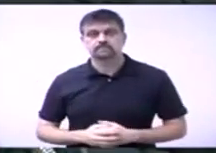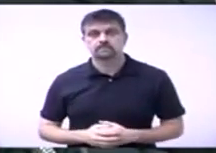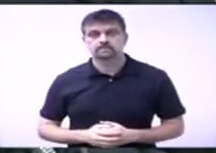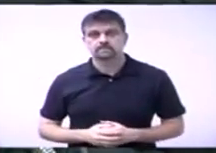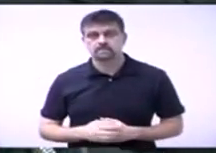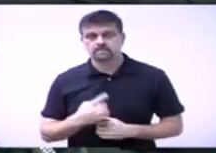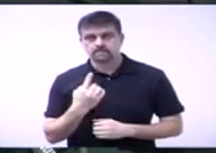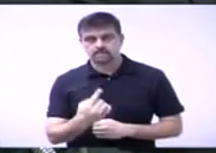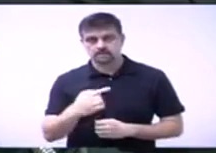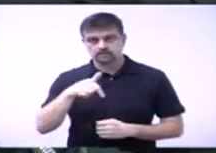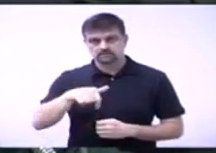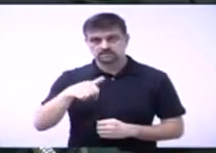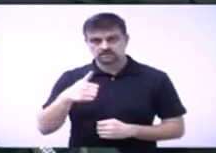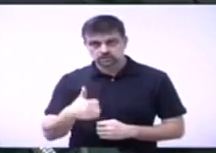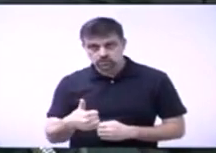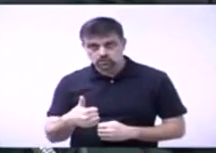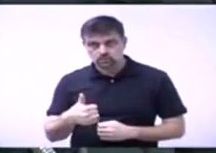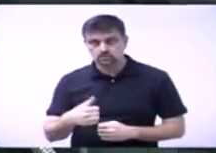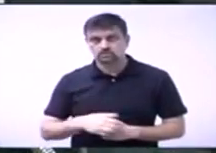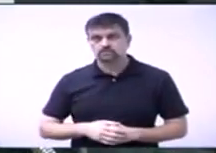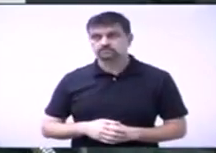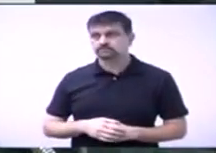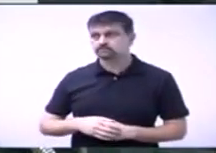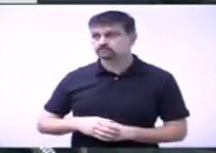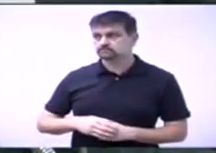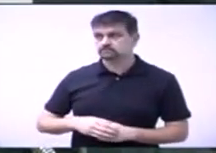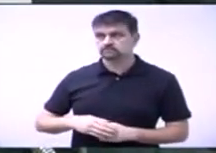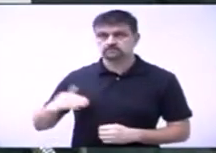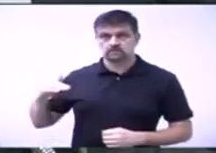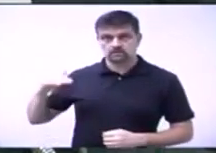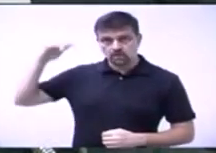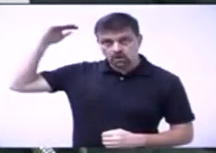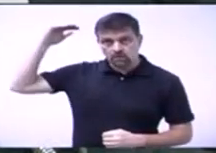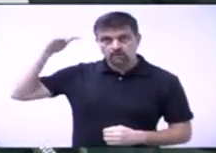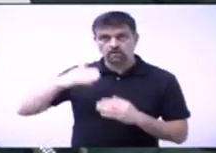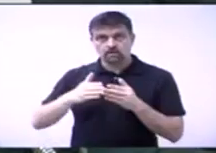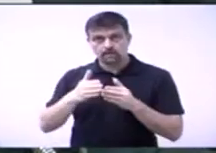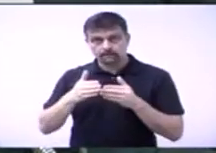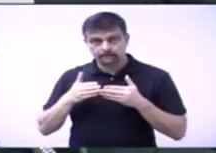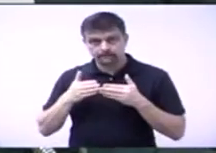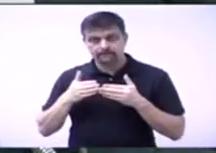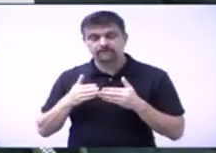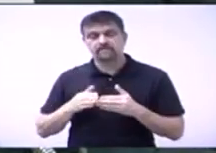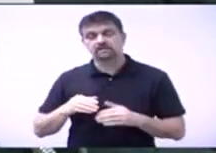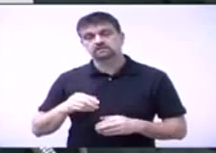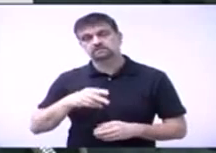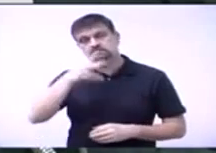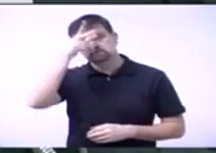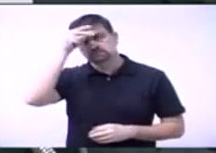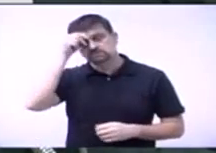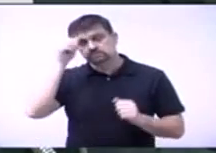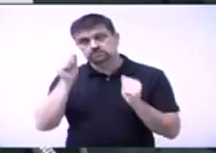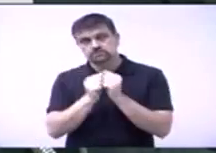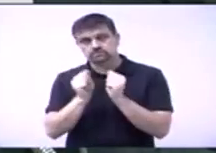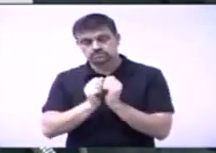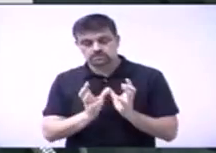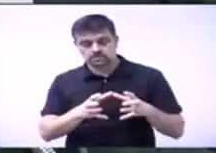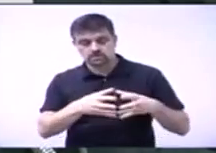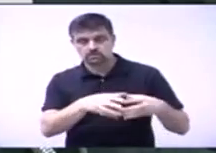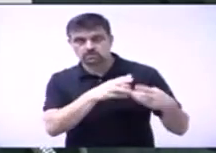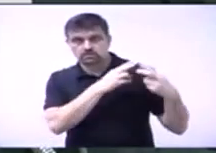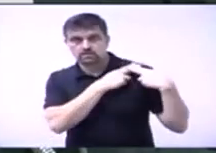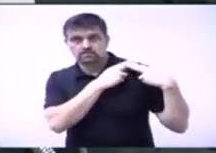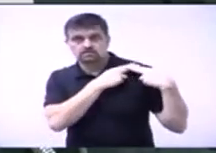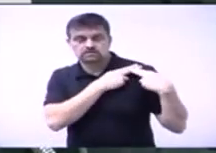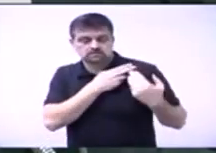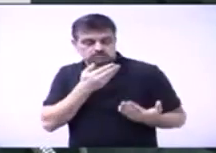171, do vereador João Mota, propõe ao executivo e ao setor competente